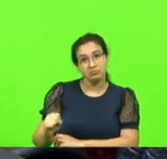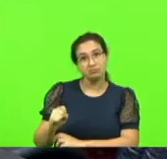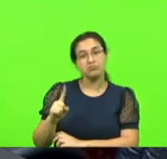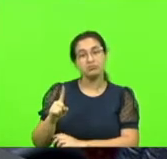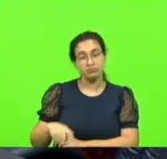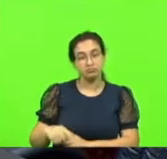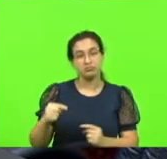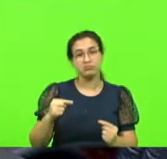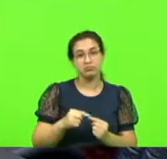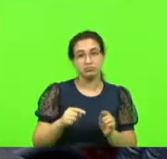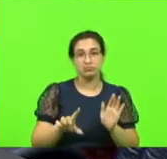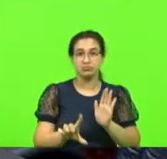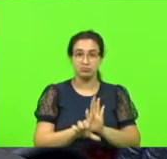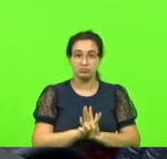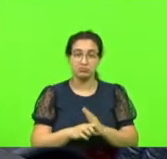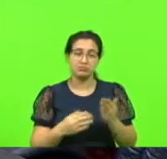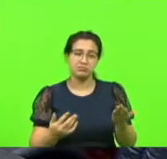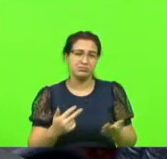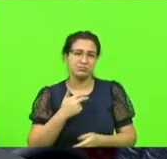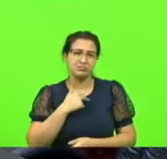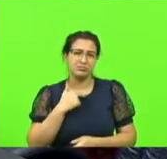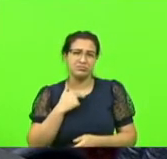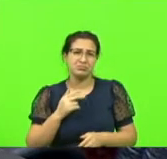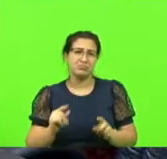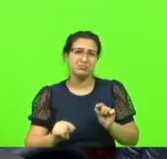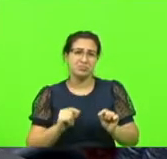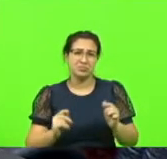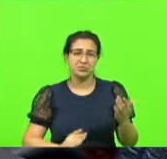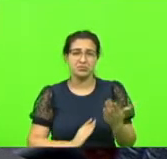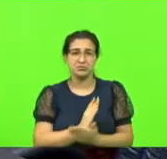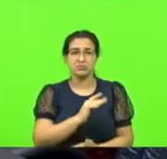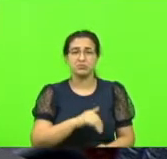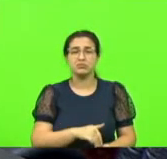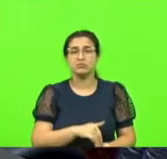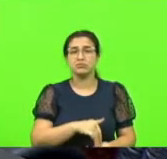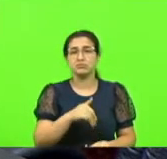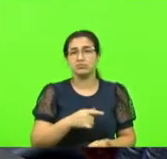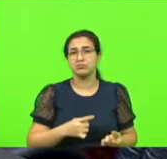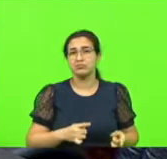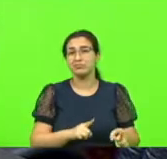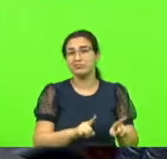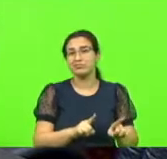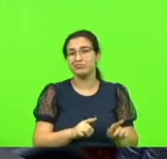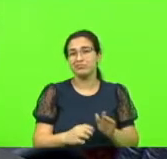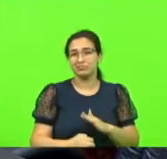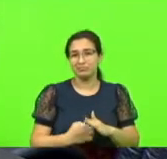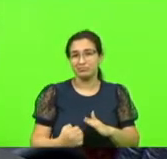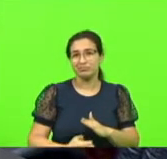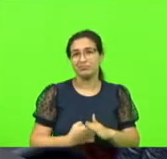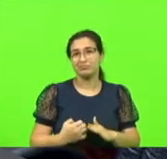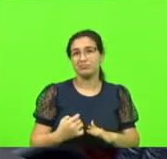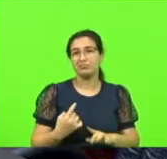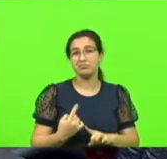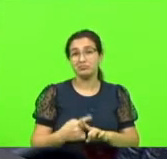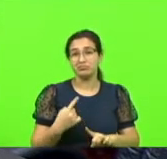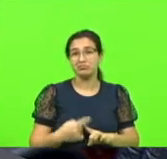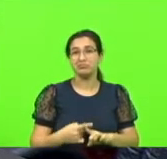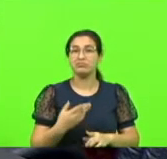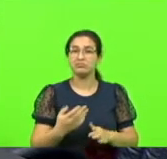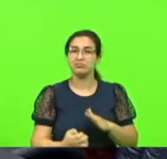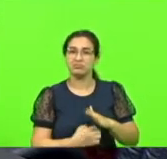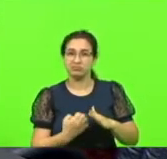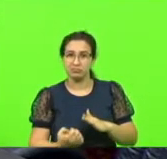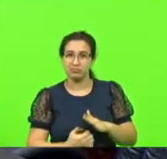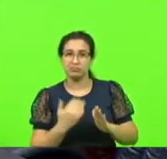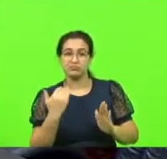legislação. Então, nós não podemos também aprovar uma moção contra uma empresa do Estado, porque essa empresa está cumprindo o